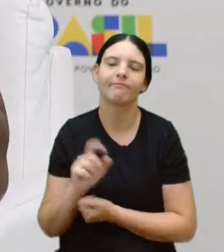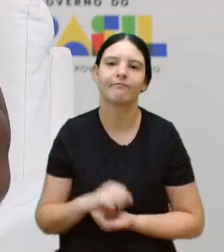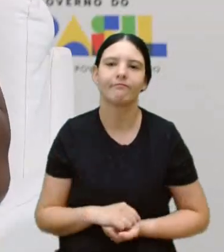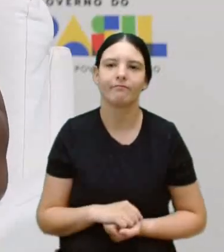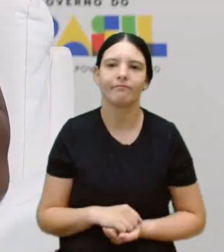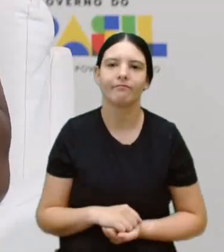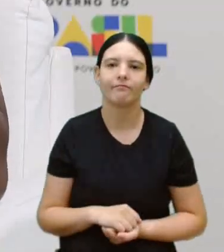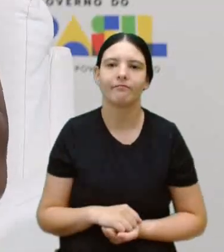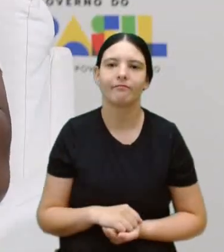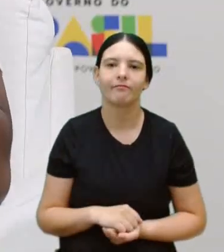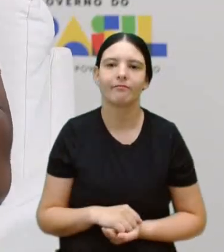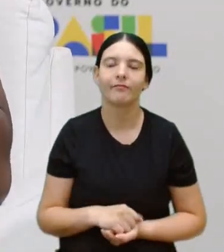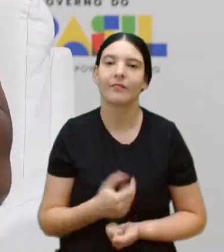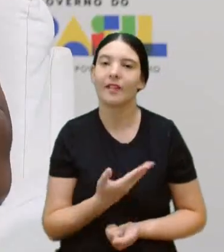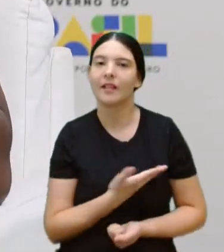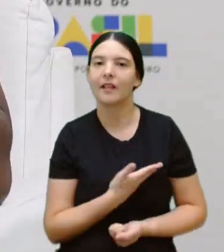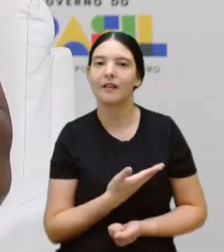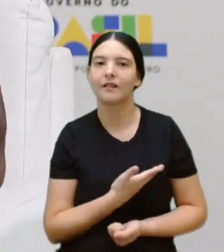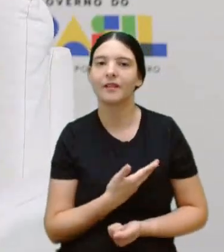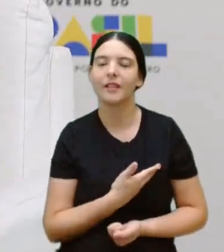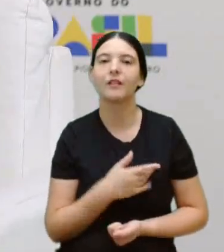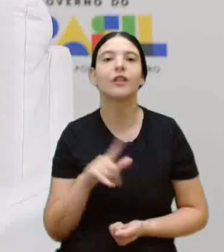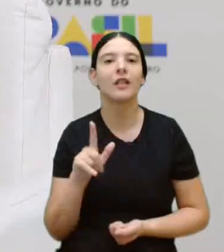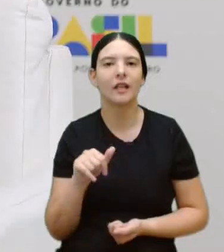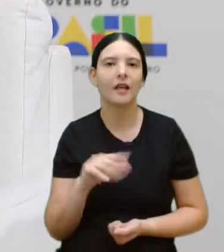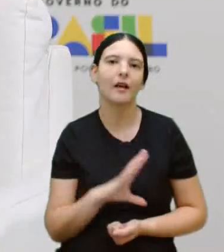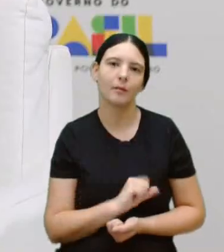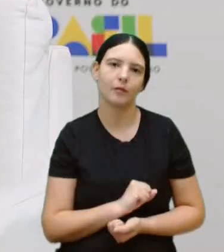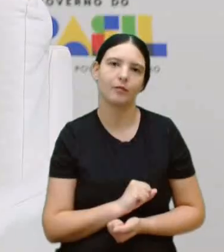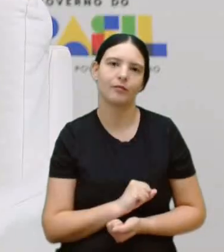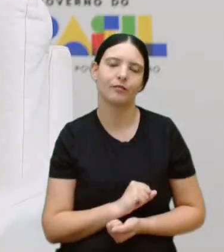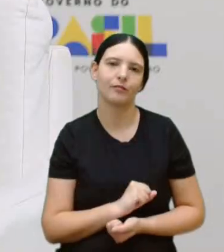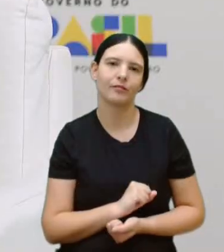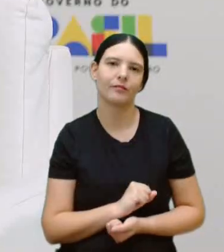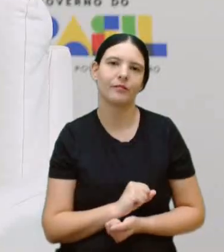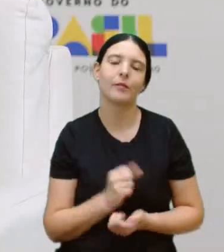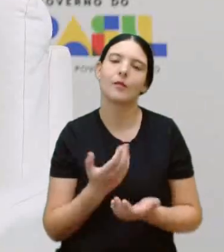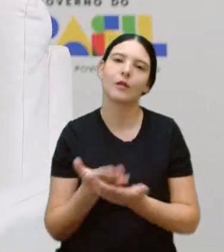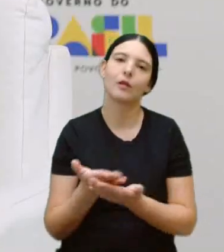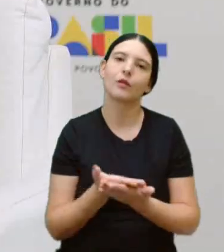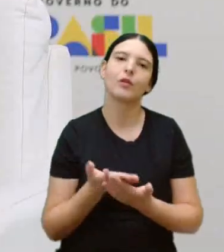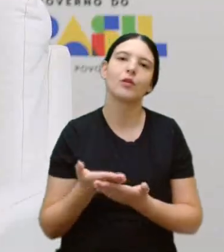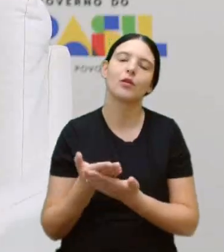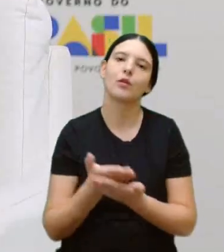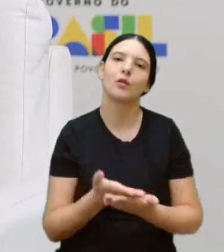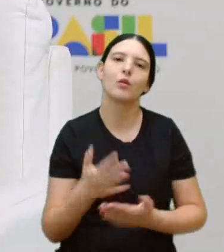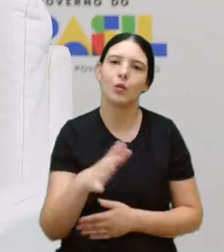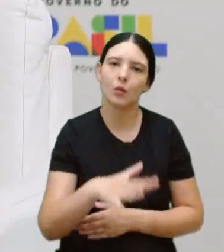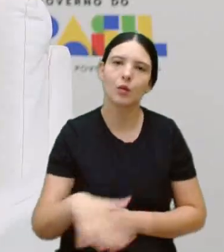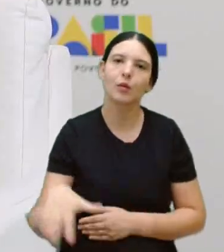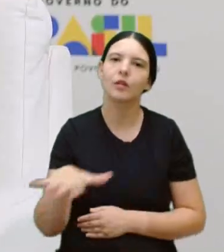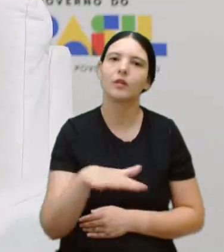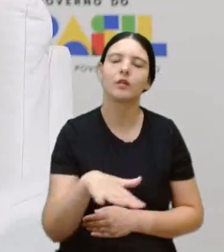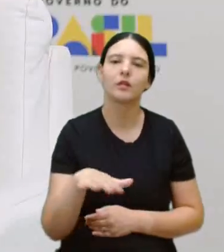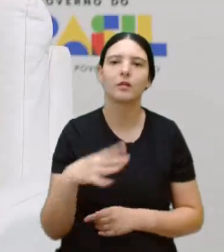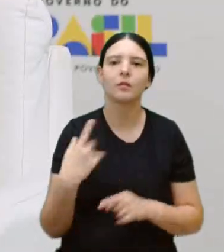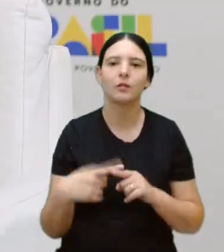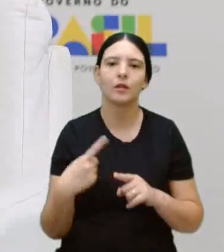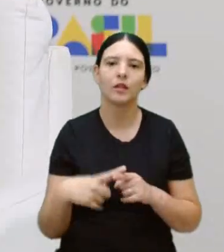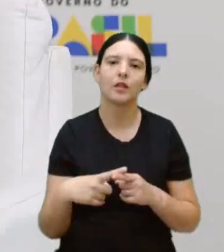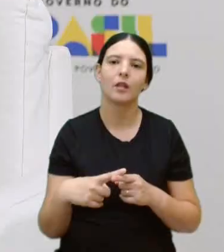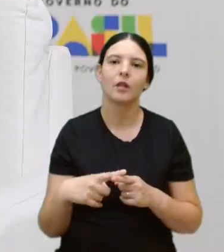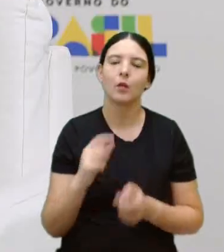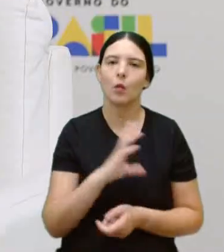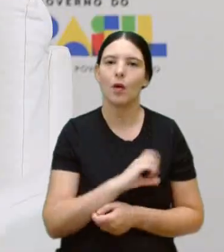A amizade é uma forma de amar. Os estudos nos campos da não monogamia, do poliamor, é um campo